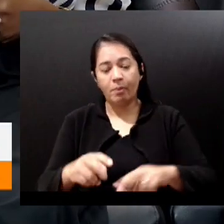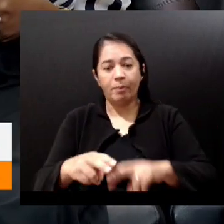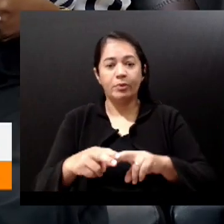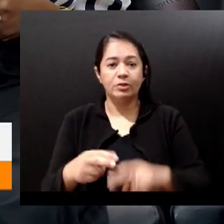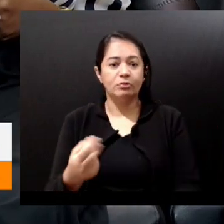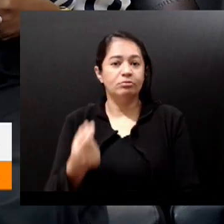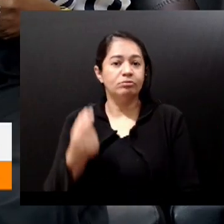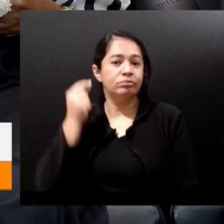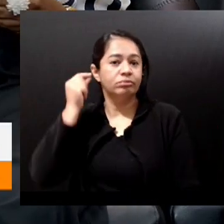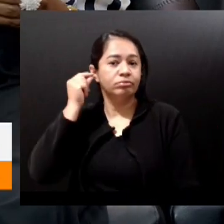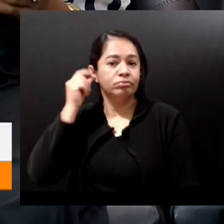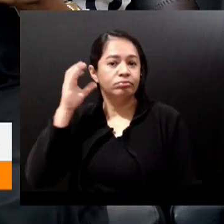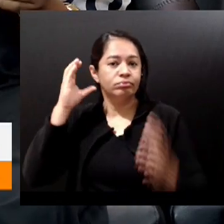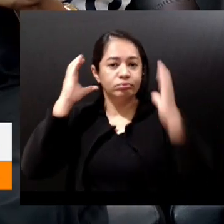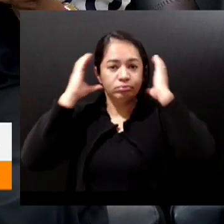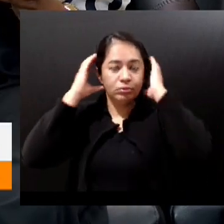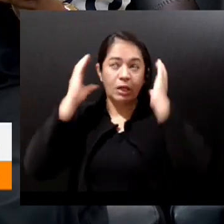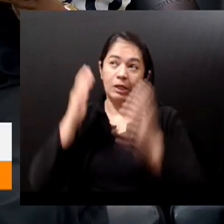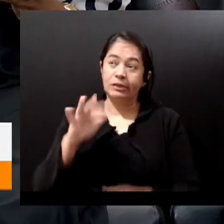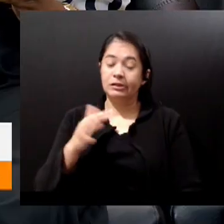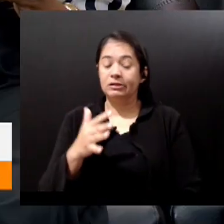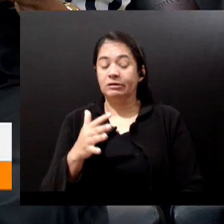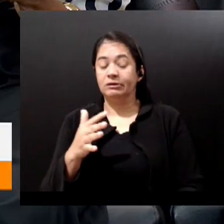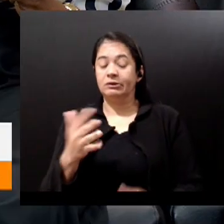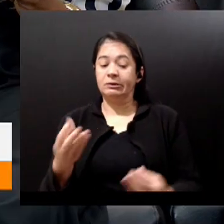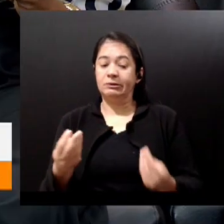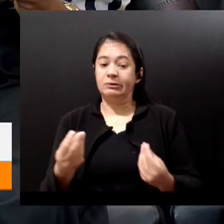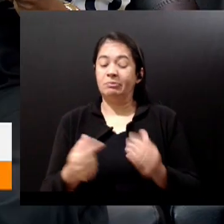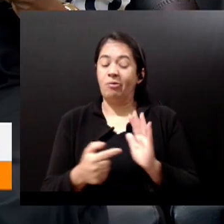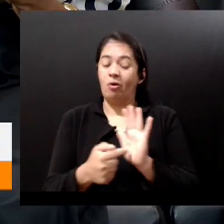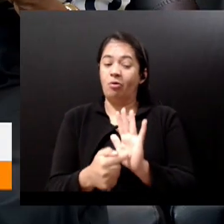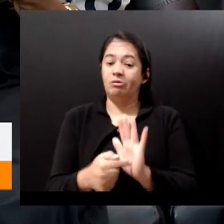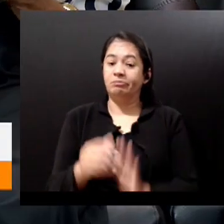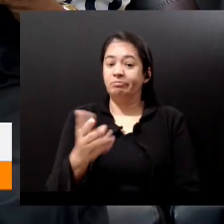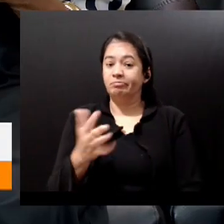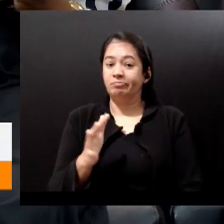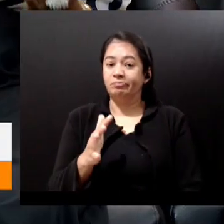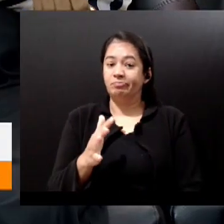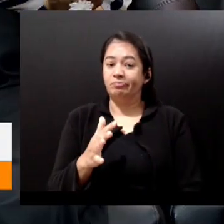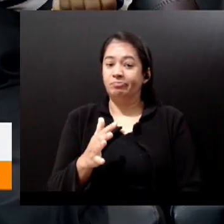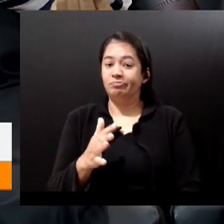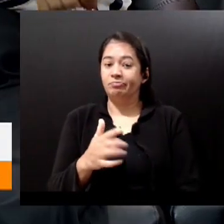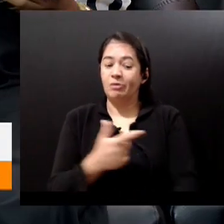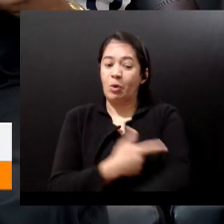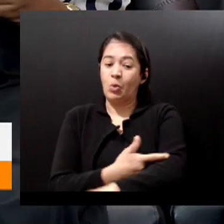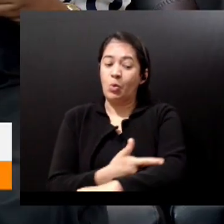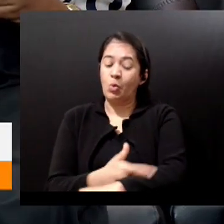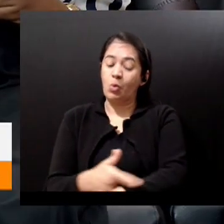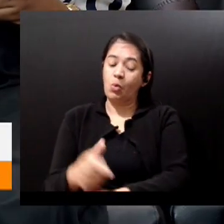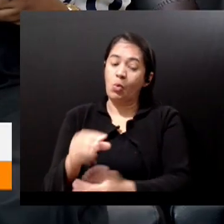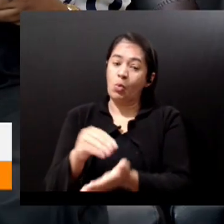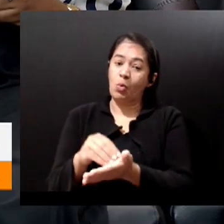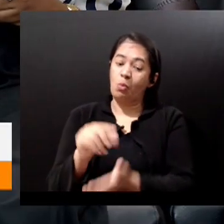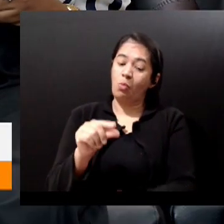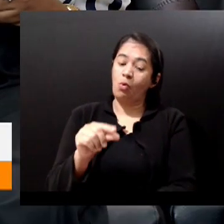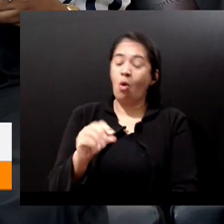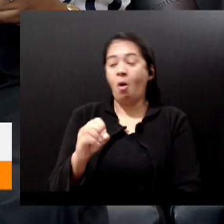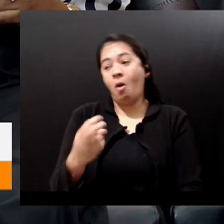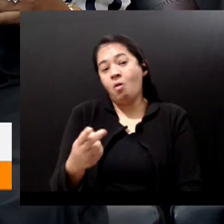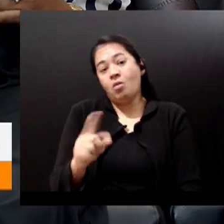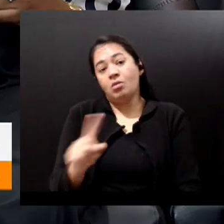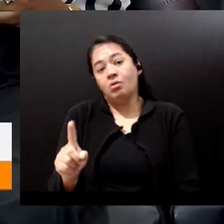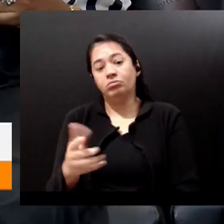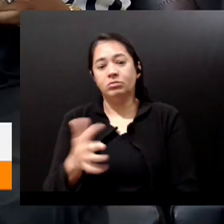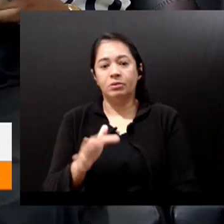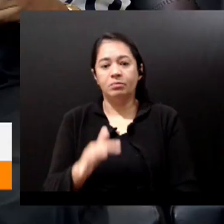né, ele passe essa mensagem um pouquinho, talvez, mais desprendida, né, ou não, né. Então é muito importante também a gente